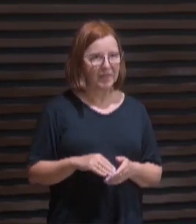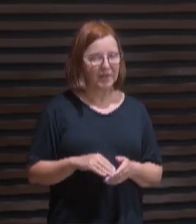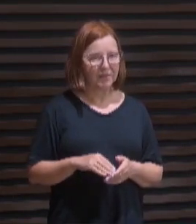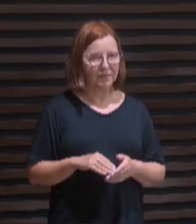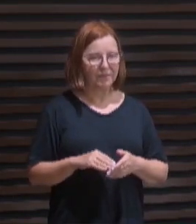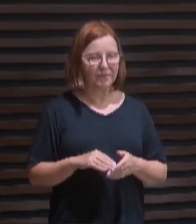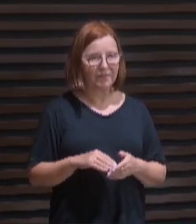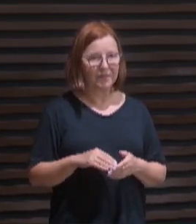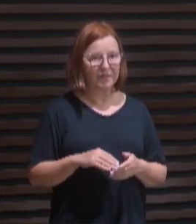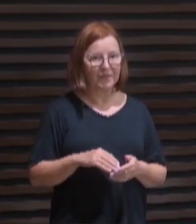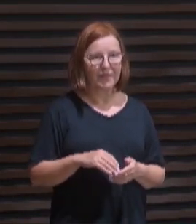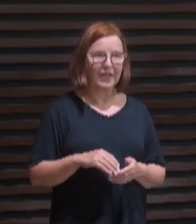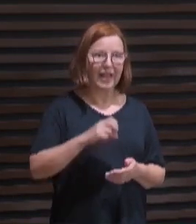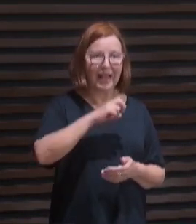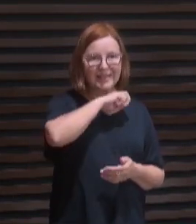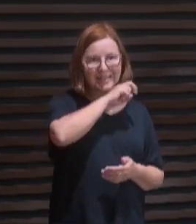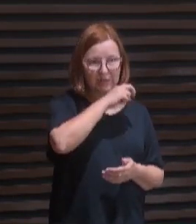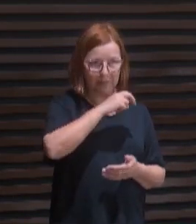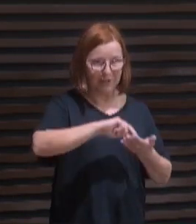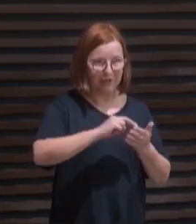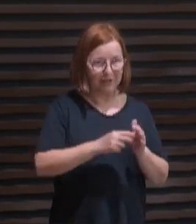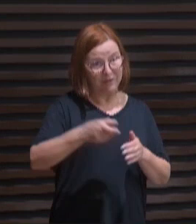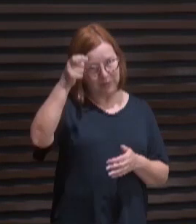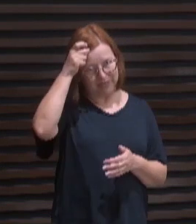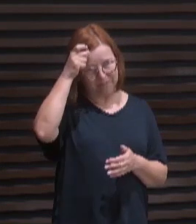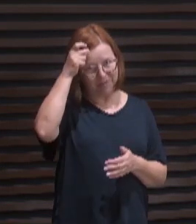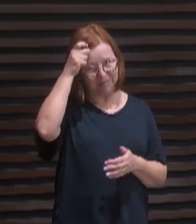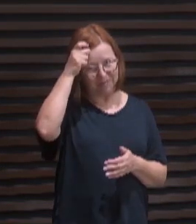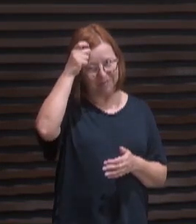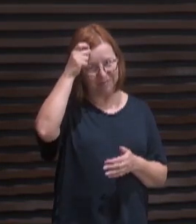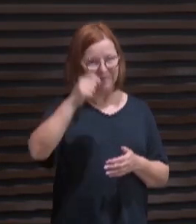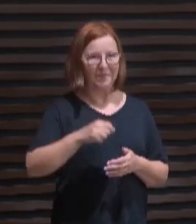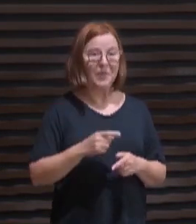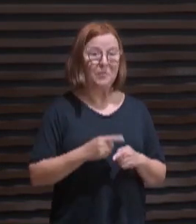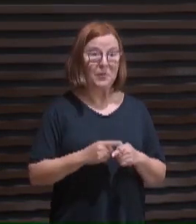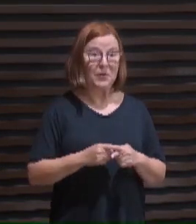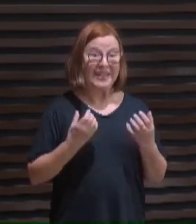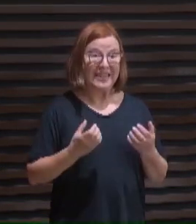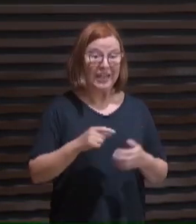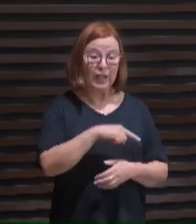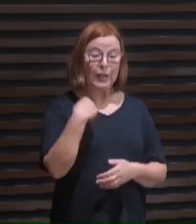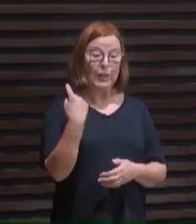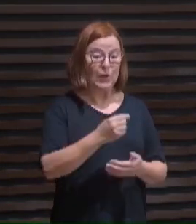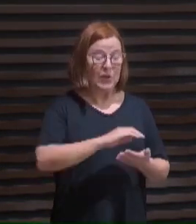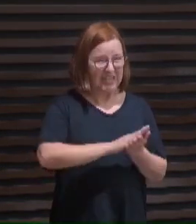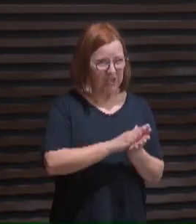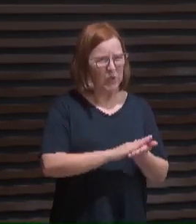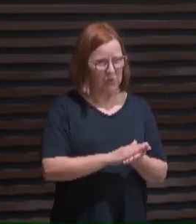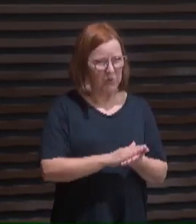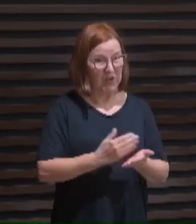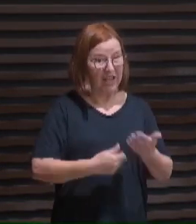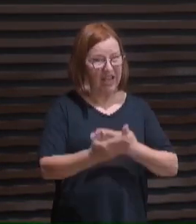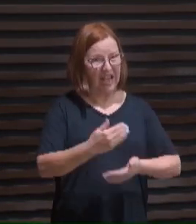come gente, ela come pó, ela come a cada um de nós com medo, com culpa,